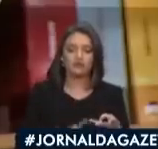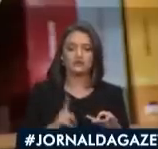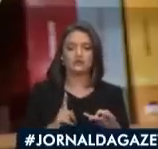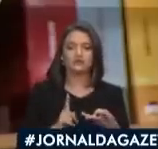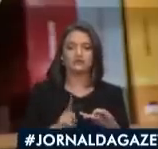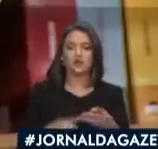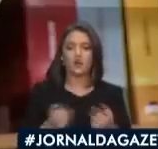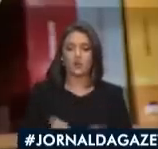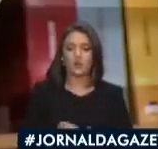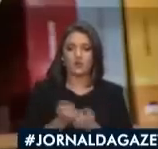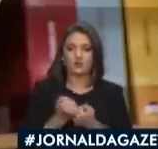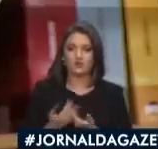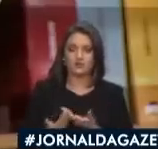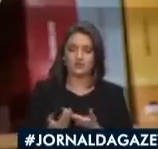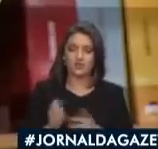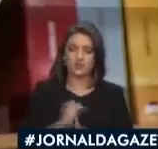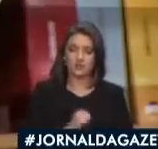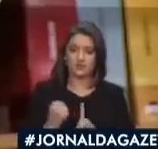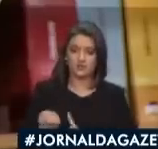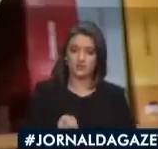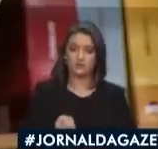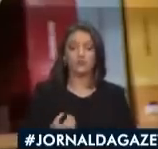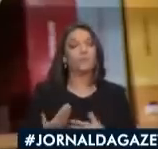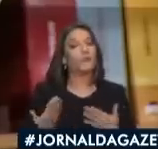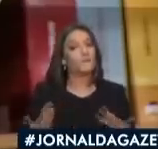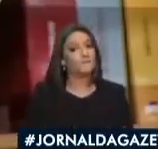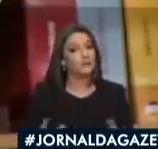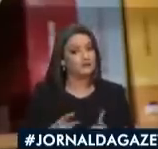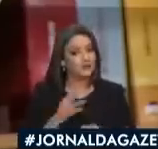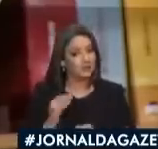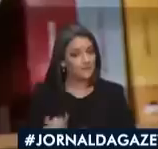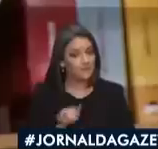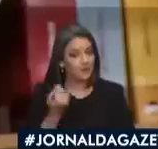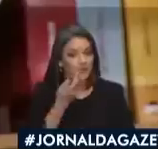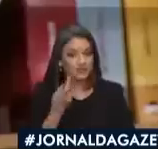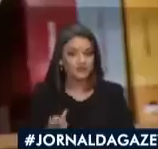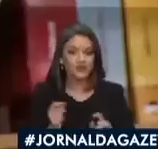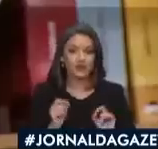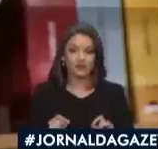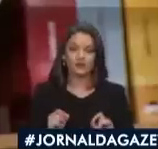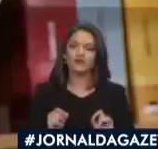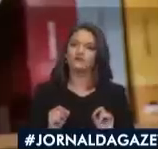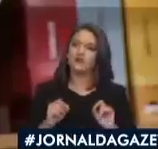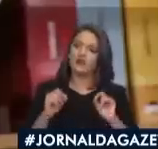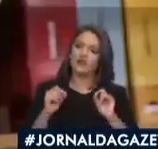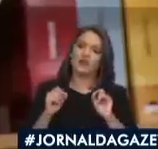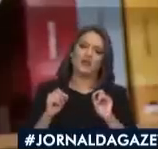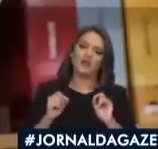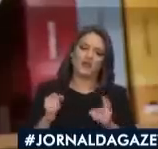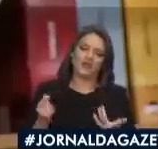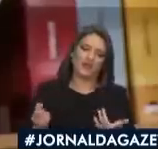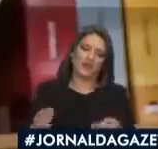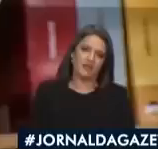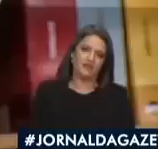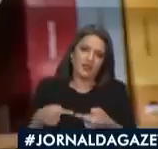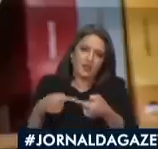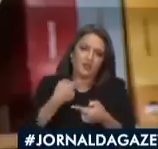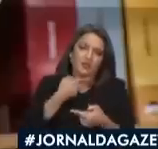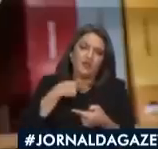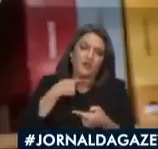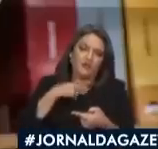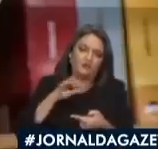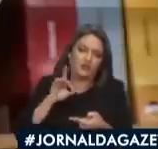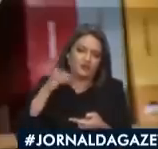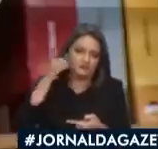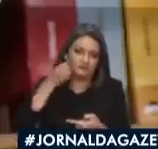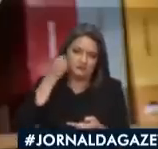mas convém ressaltar segundo o critério dos próprios parlamentares não há nenhuma ingerência do